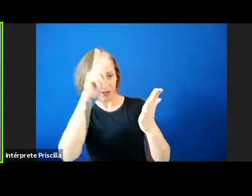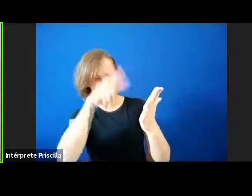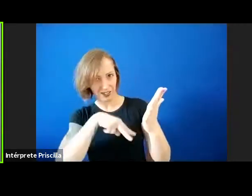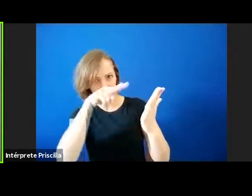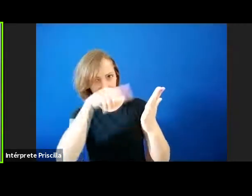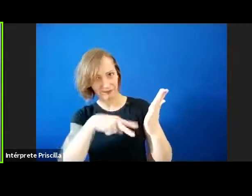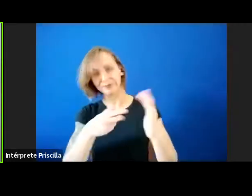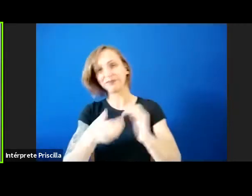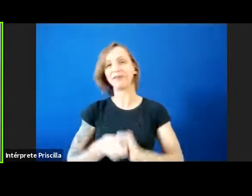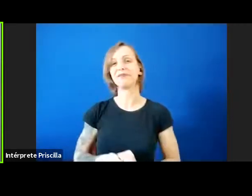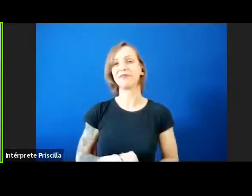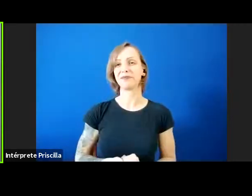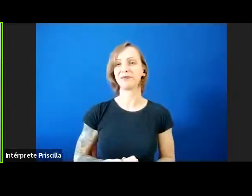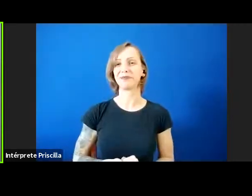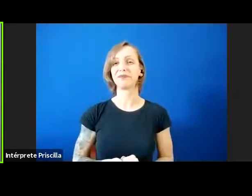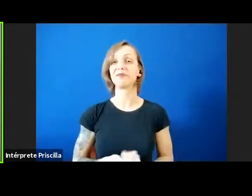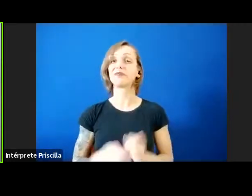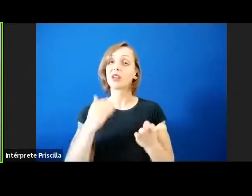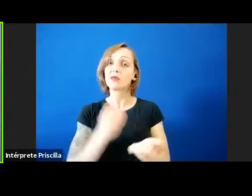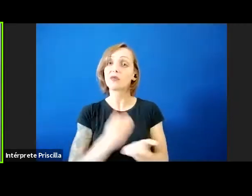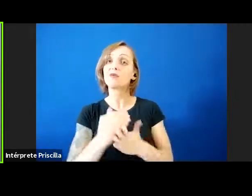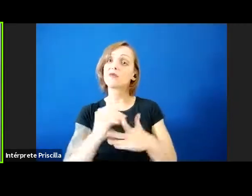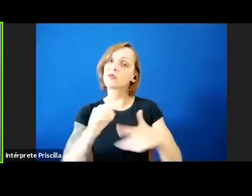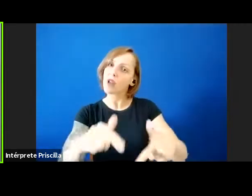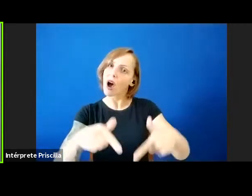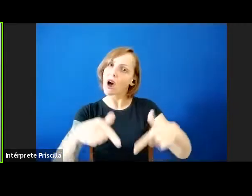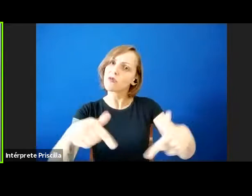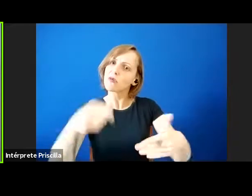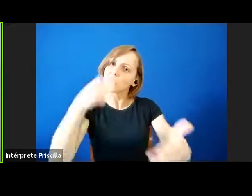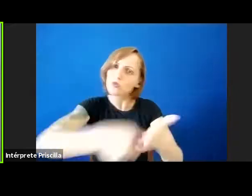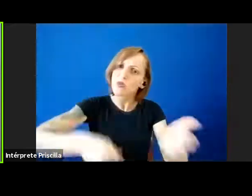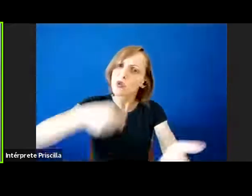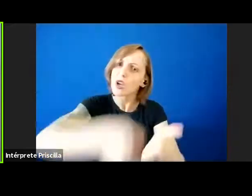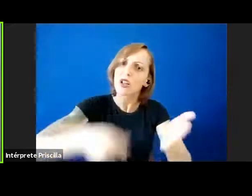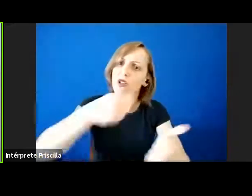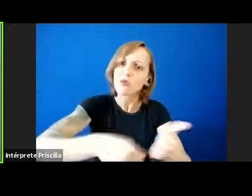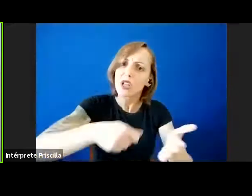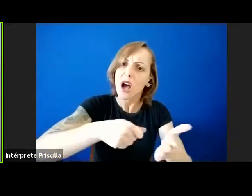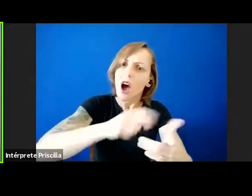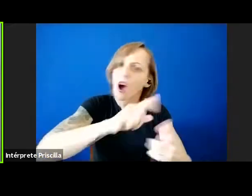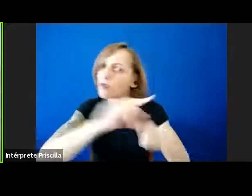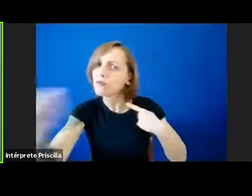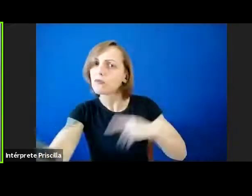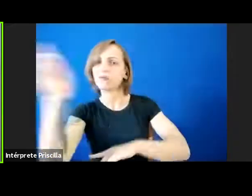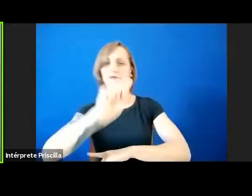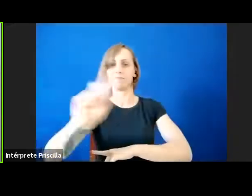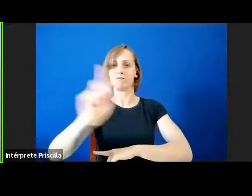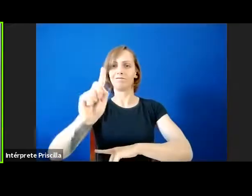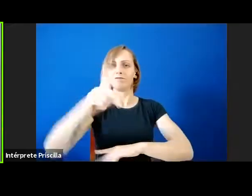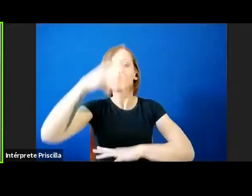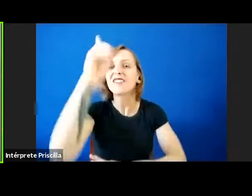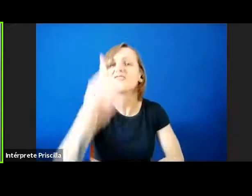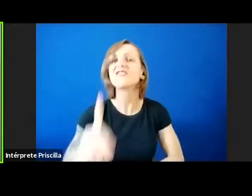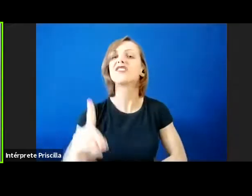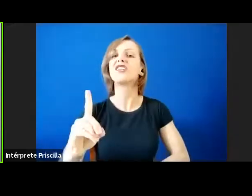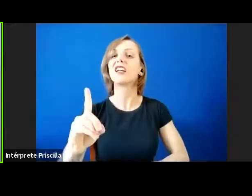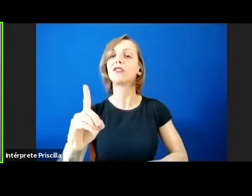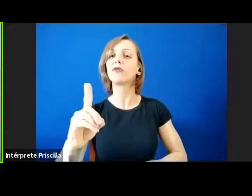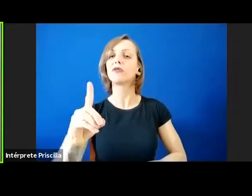Entrei na luta, da luta eu não fujo. Pelos direitos, da luta eu não